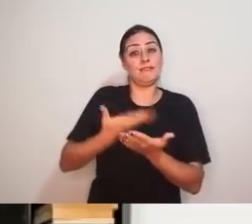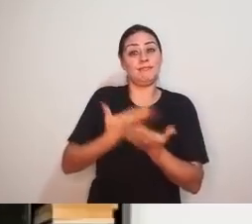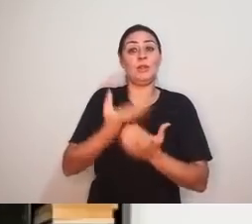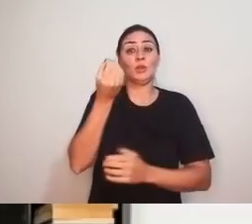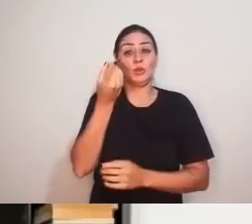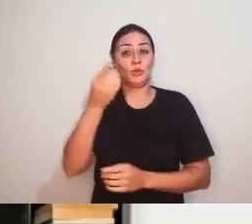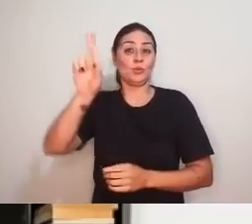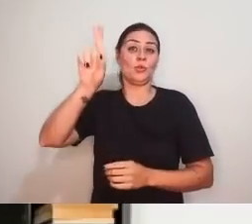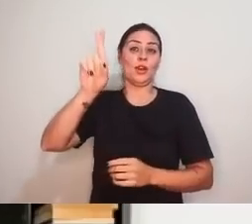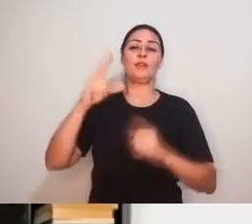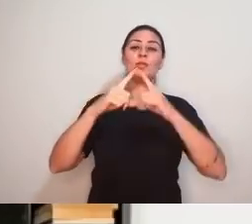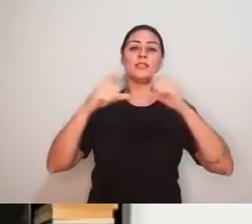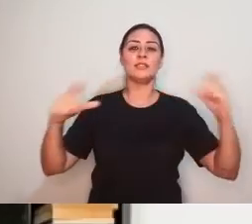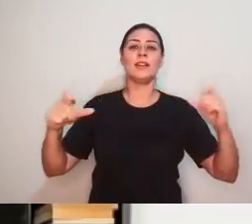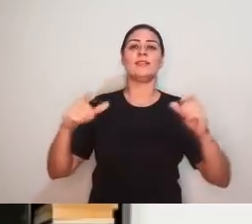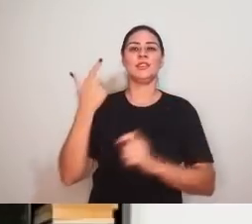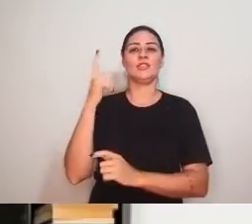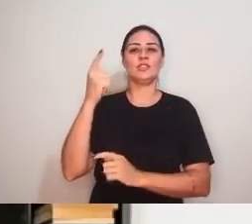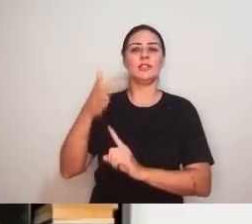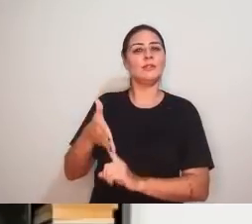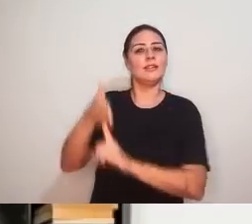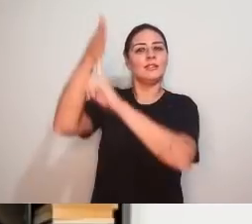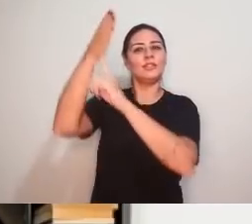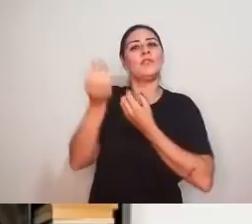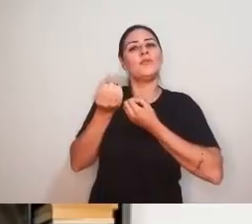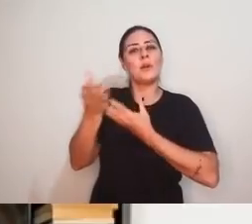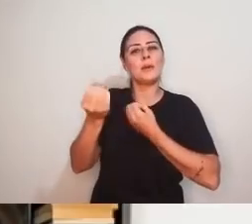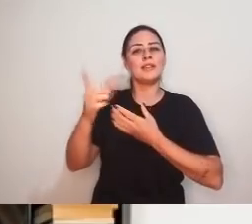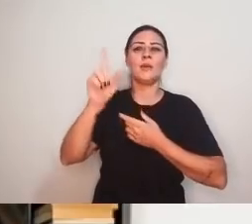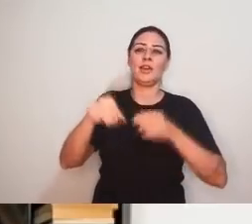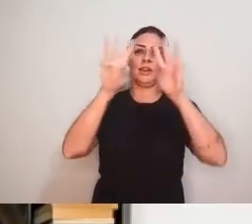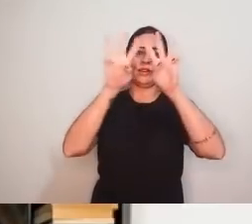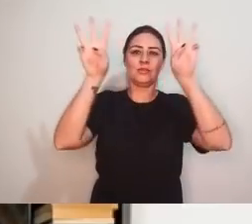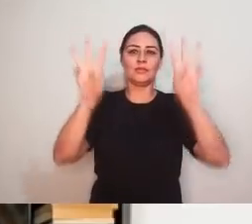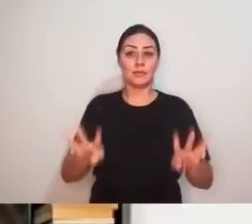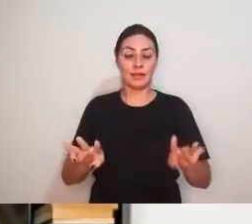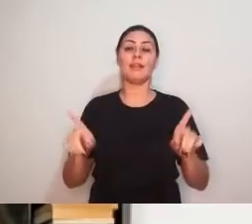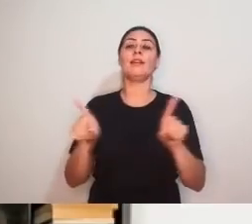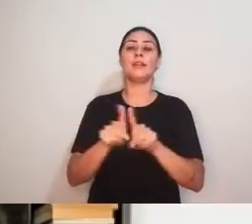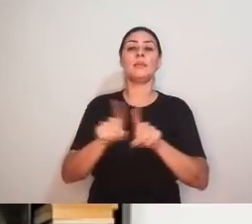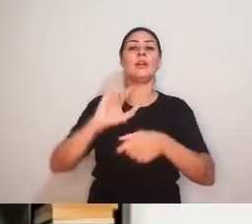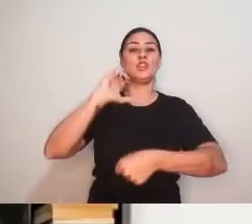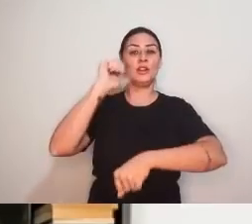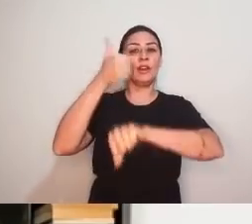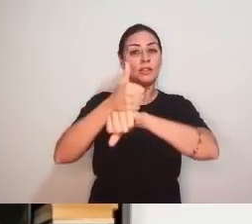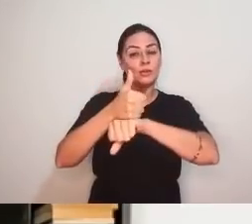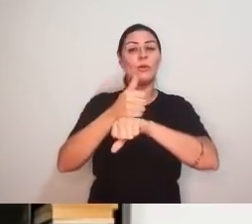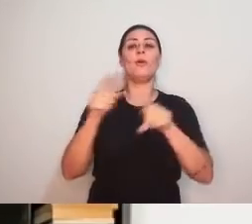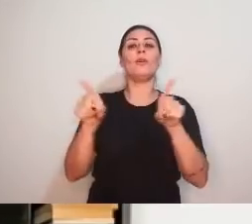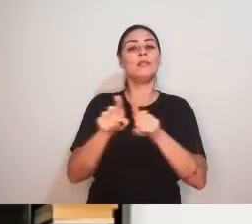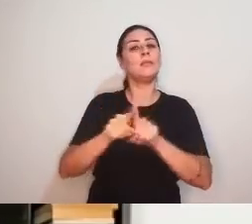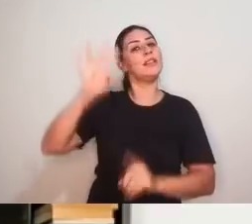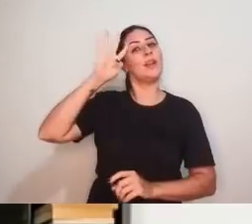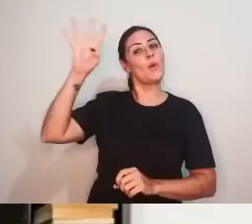no doutorando, ele é doutorando, né, em ciência, gestão e tecnologia da informação pela UFPR, diretor editorial